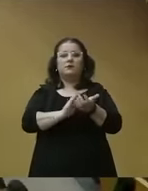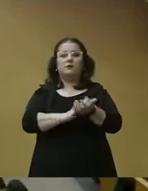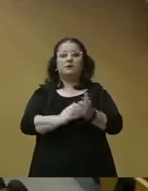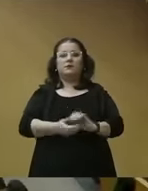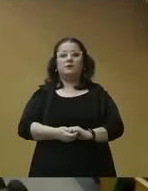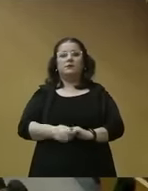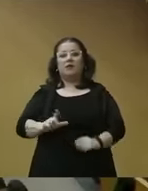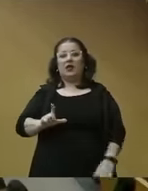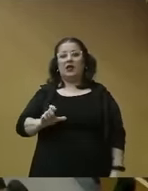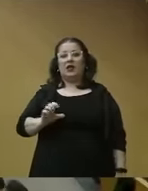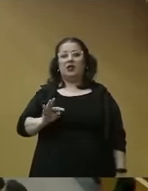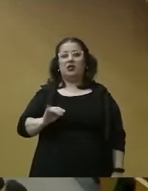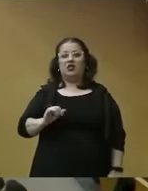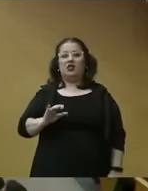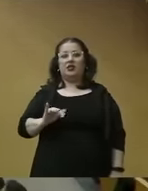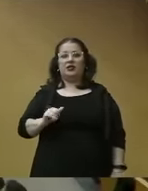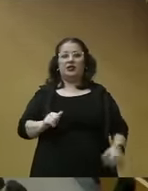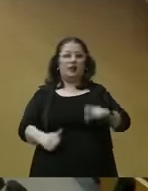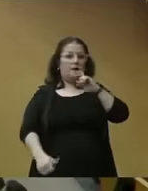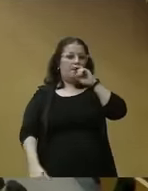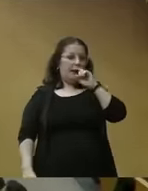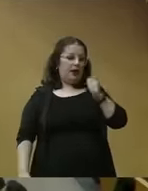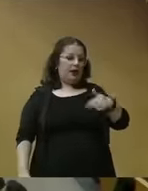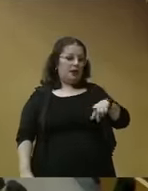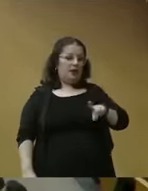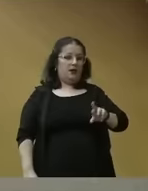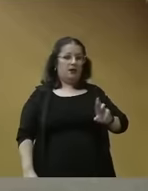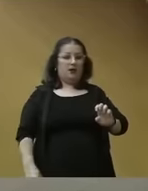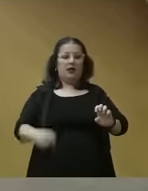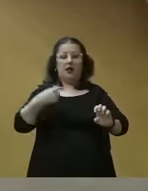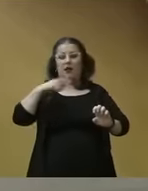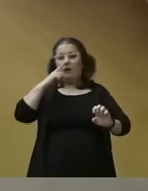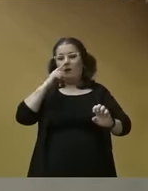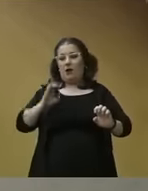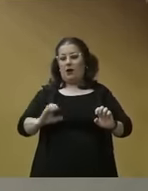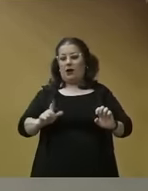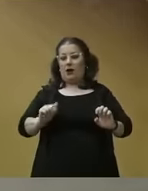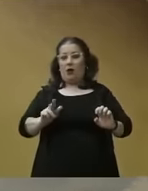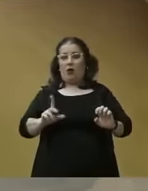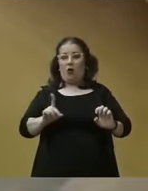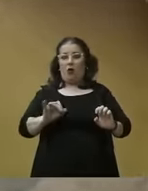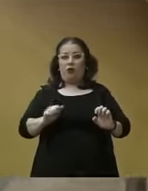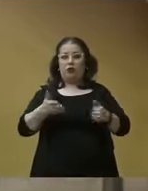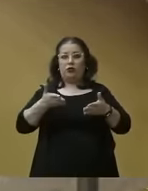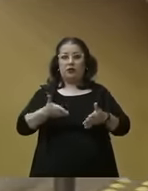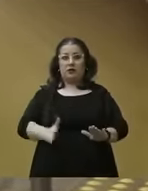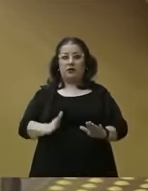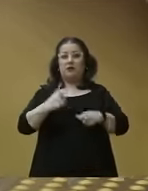Letícia Horst, filha de André Horst e Cláudia Horst, natural de Camaquã.